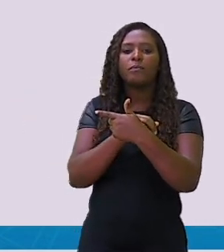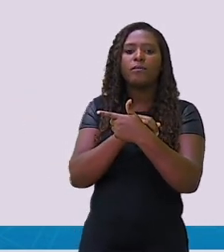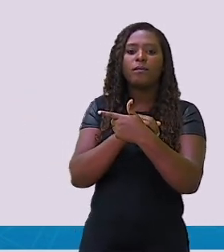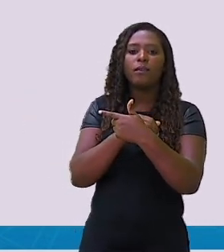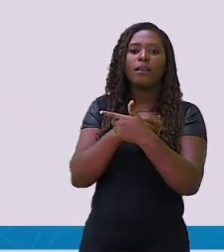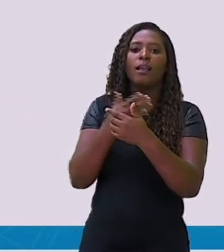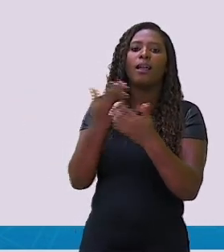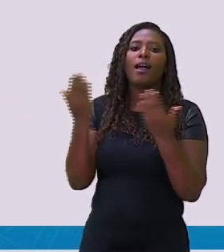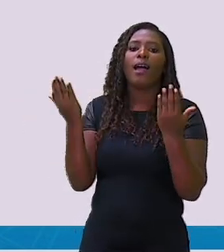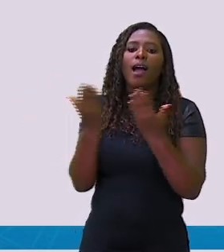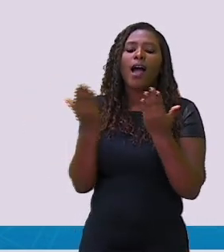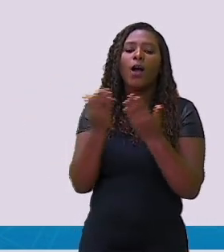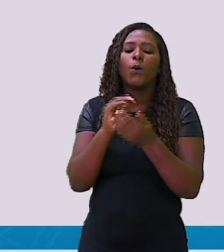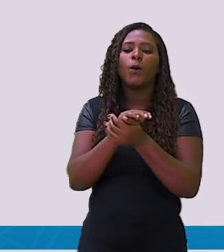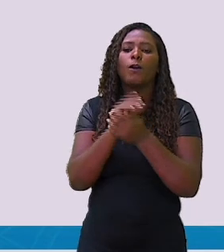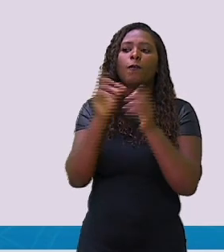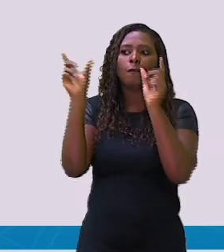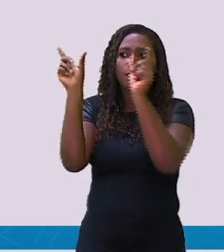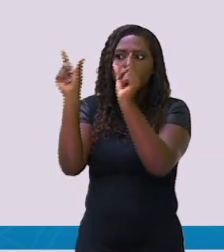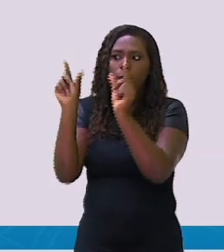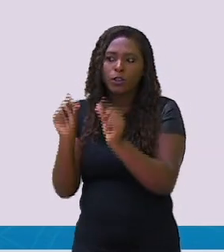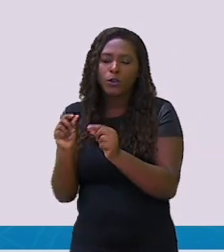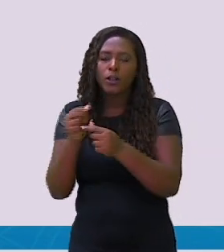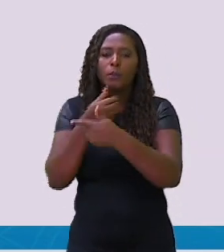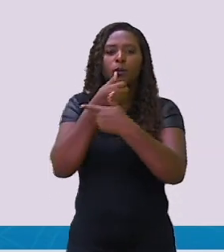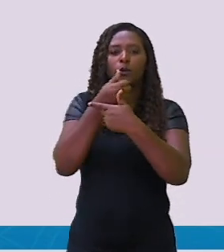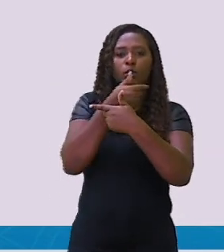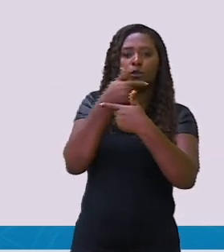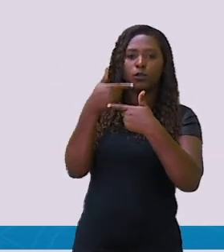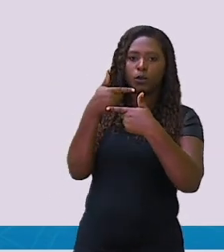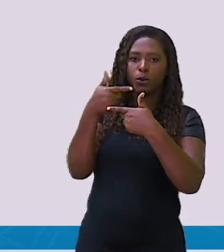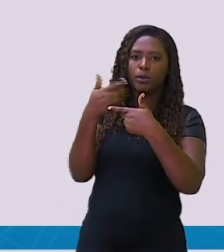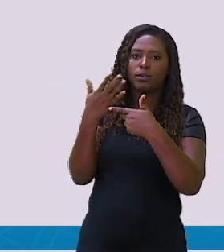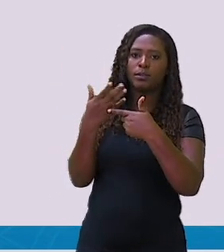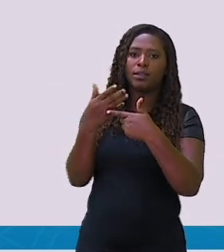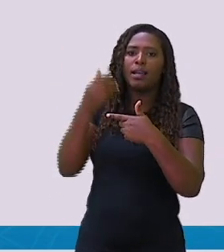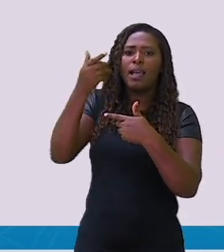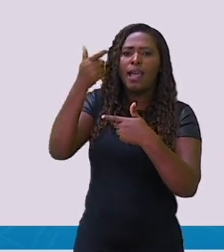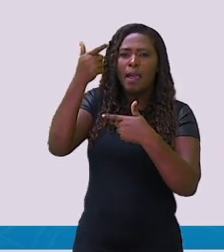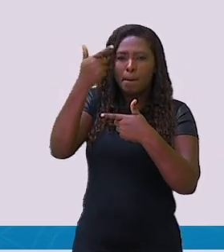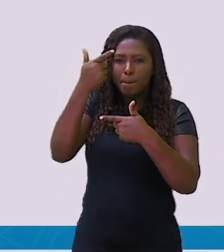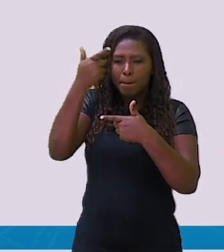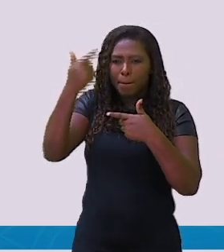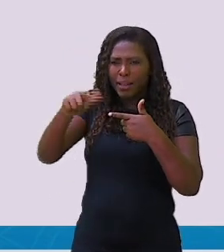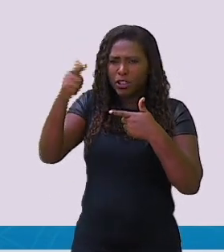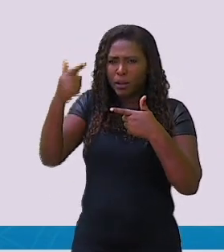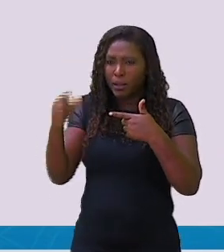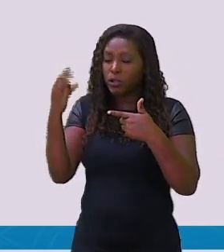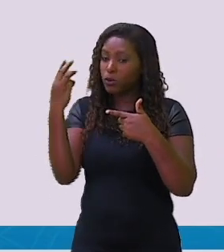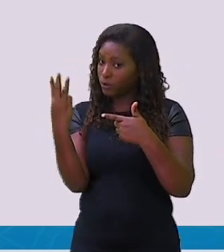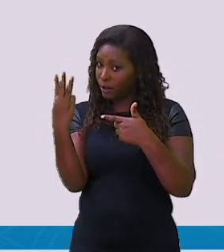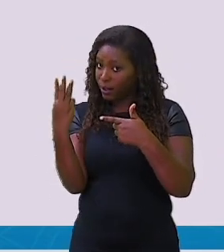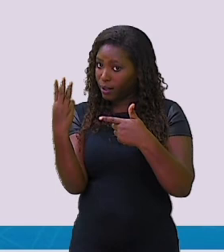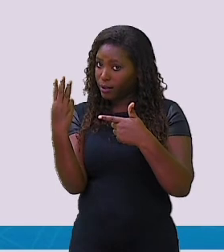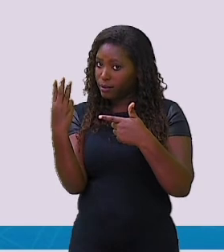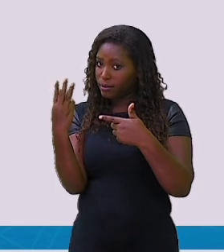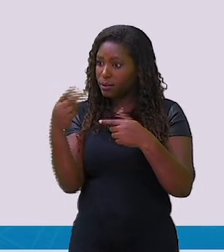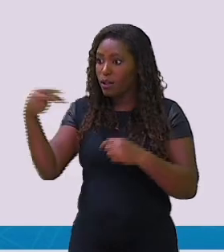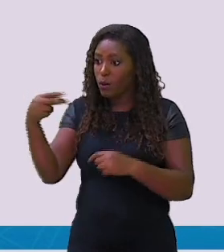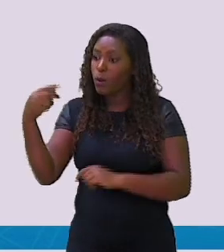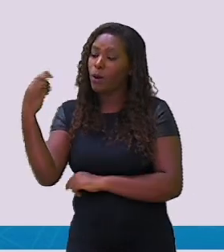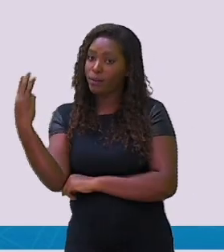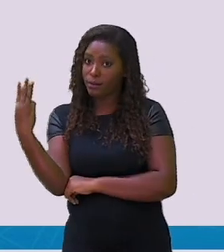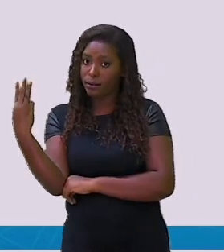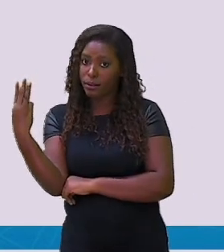por dois aqui vou repetir três e vou repetir três e aqui vai ser igual a 3 e agora